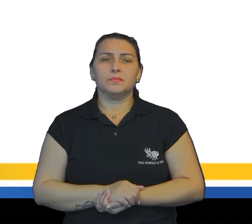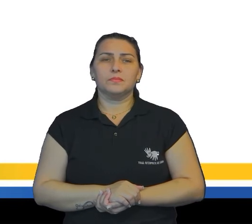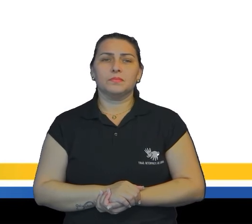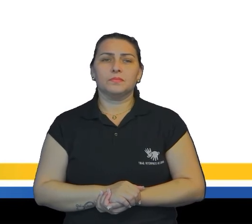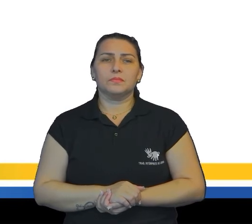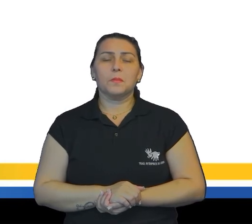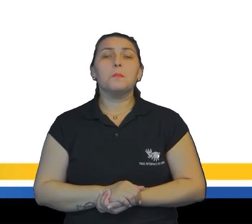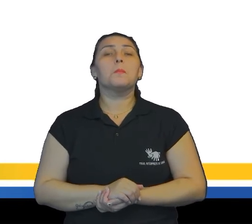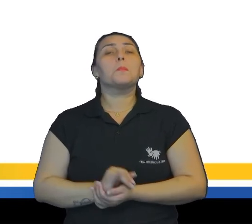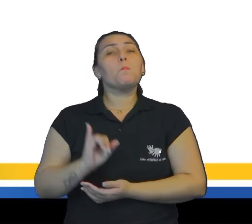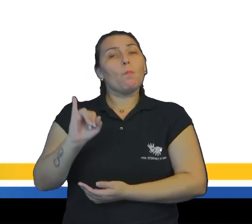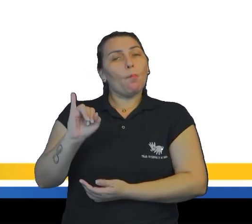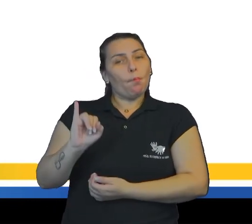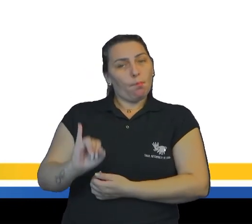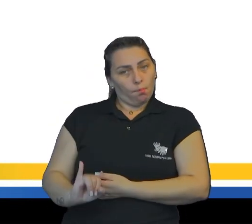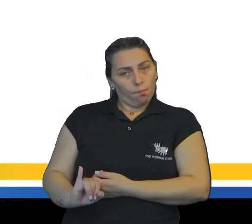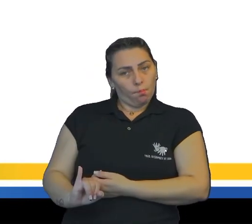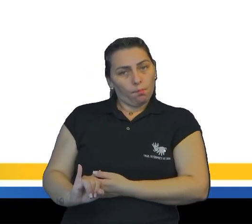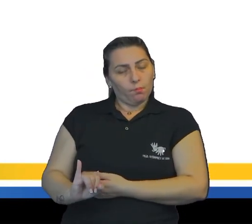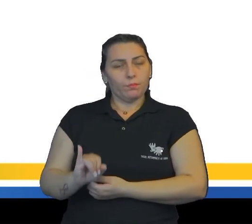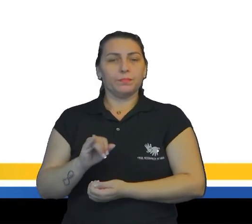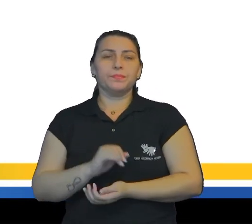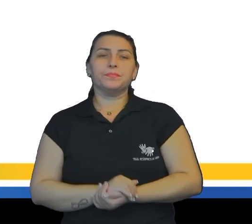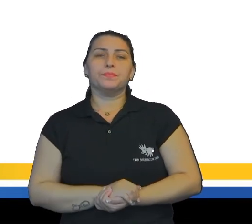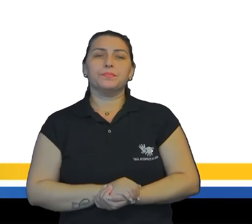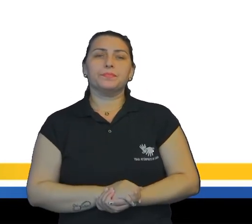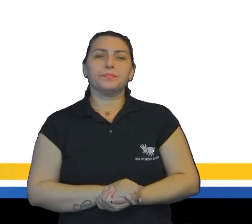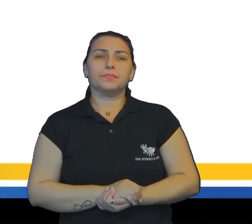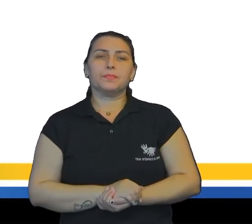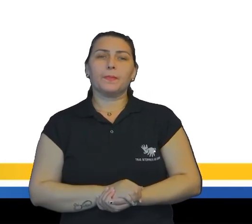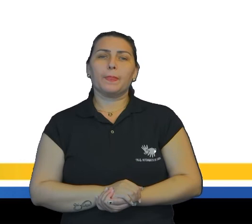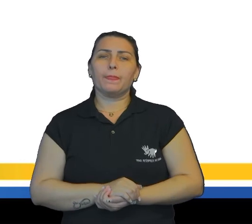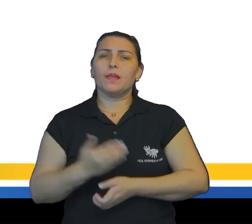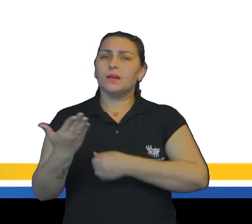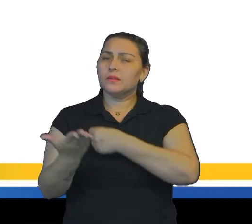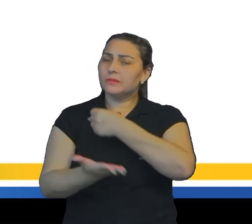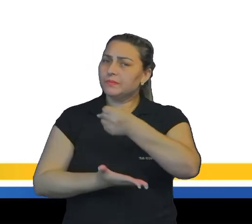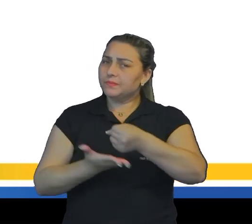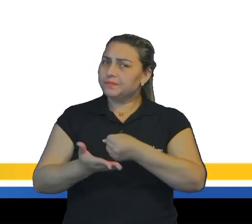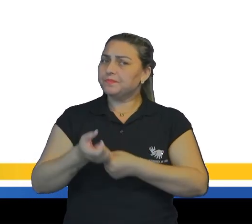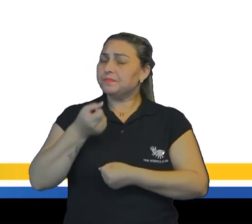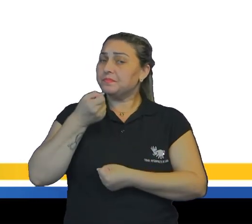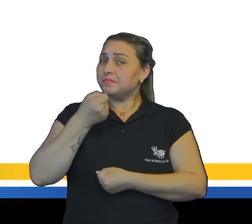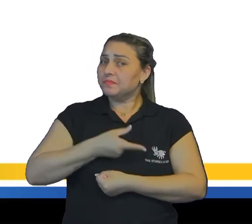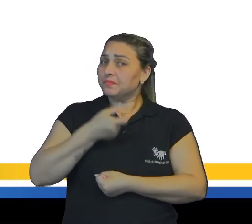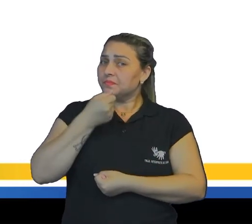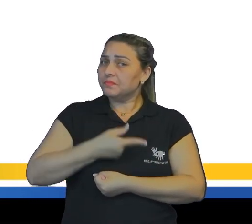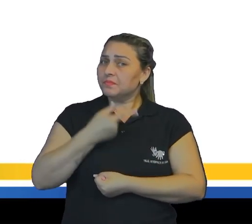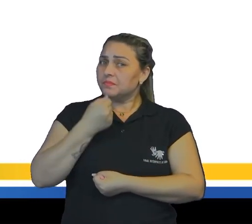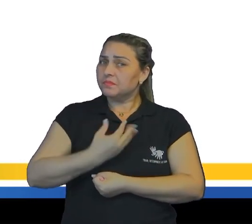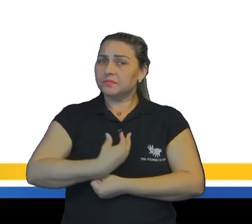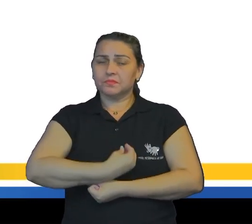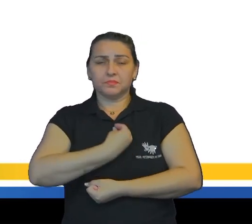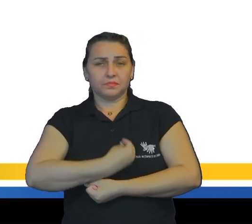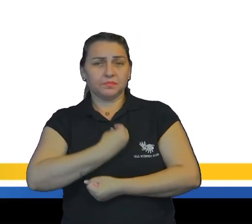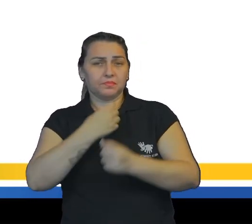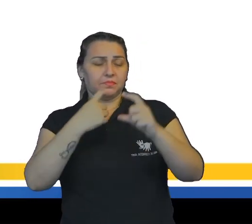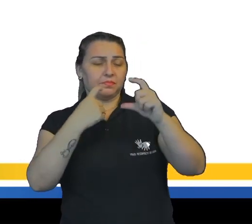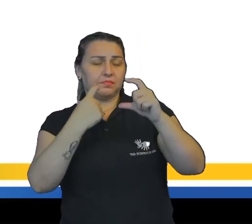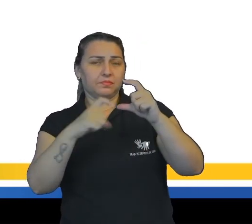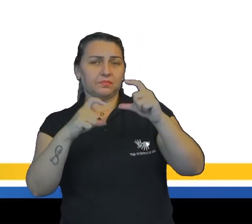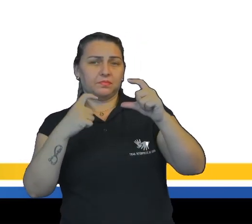E aí? Para emagrecer, não é? Muito bem. E em que se baseia o